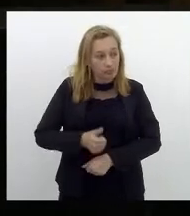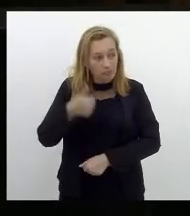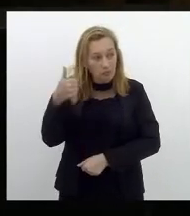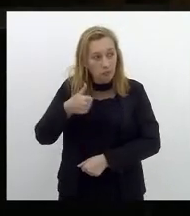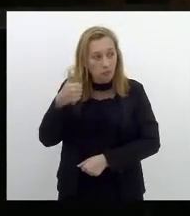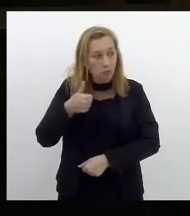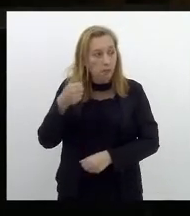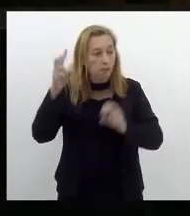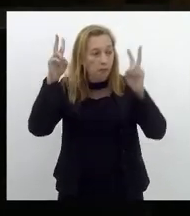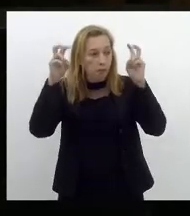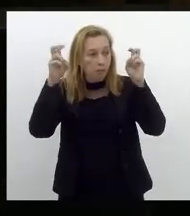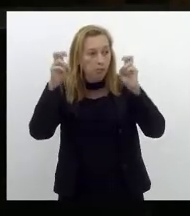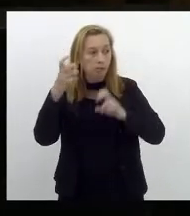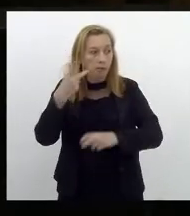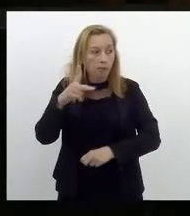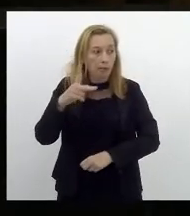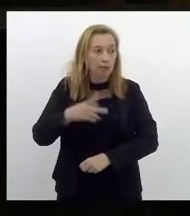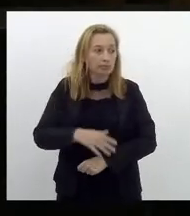questão delas